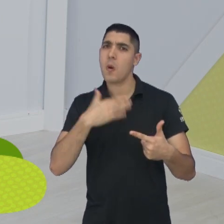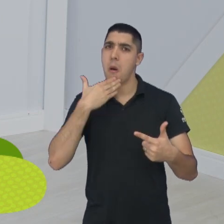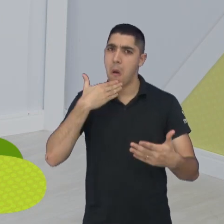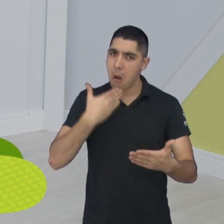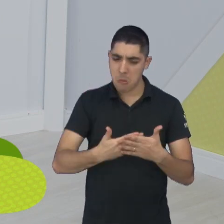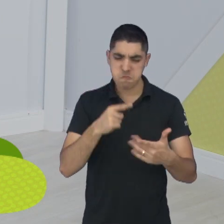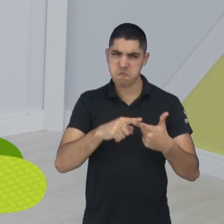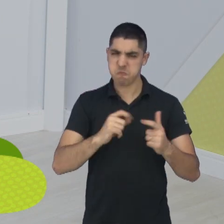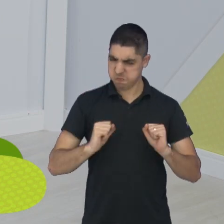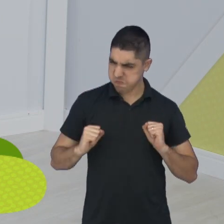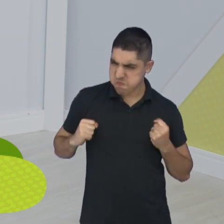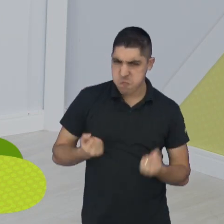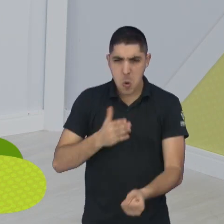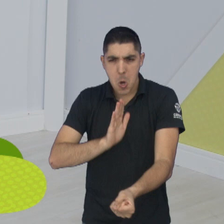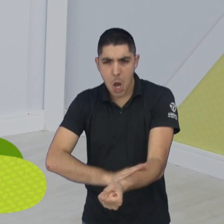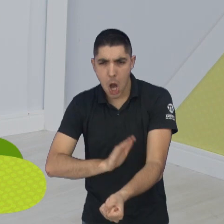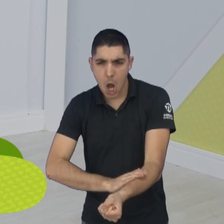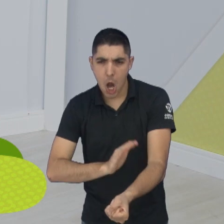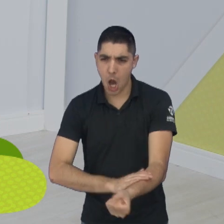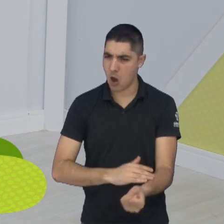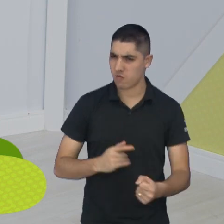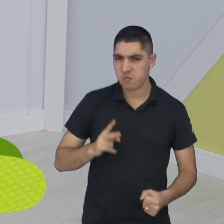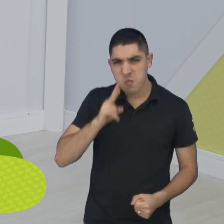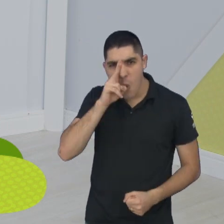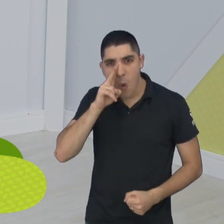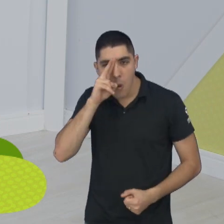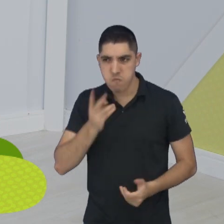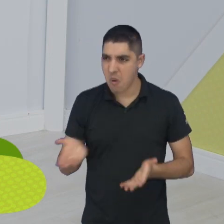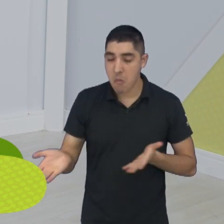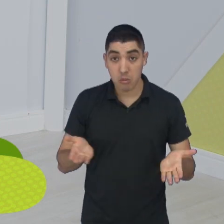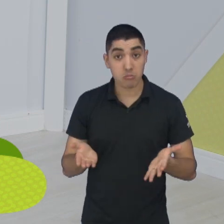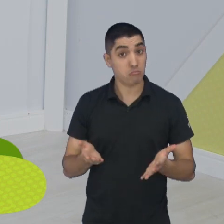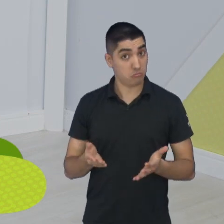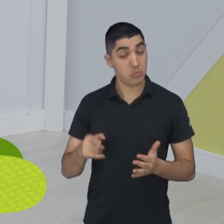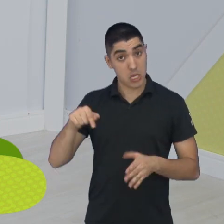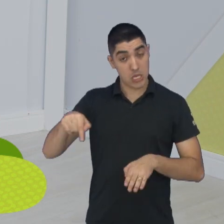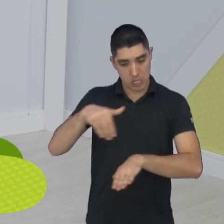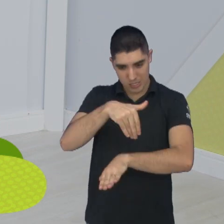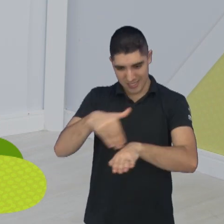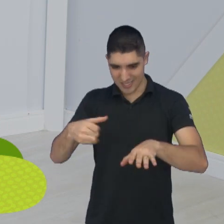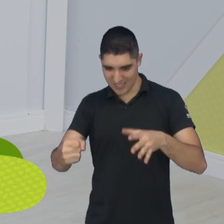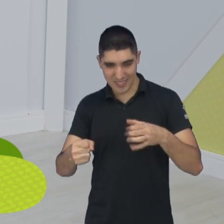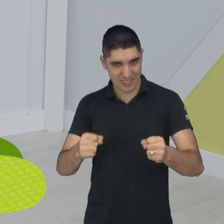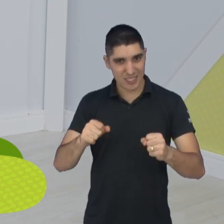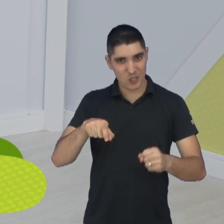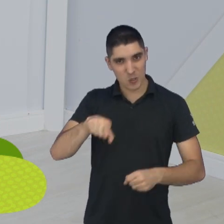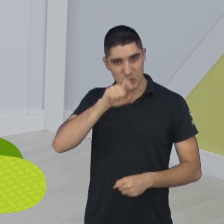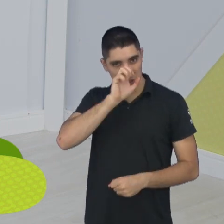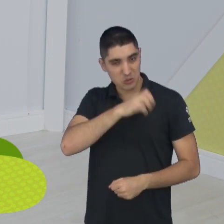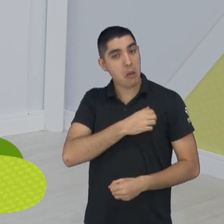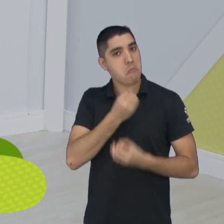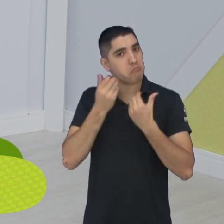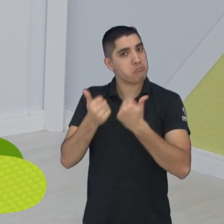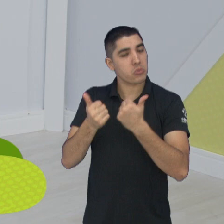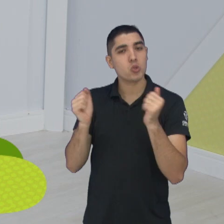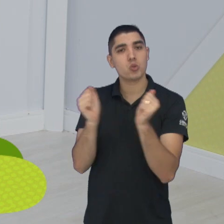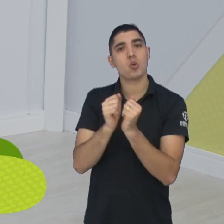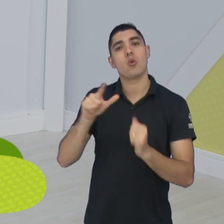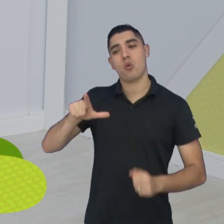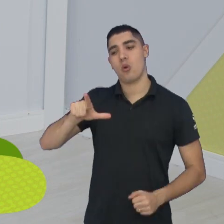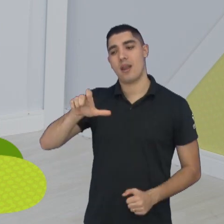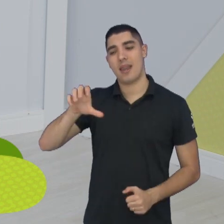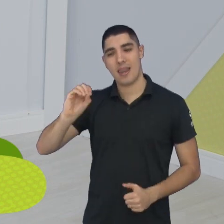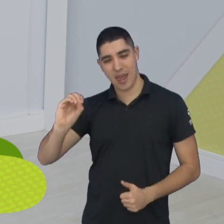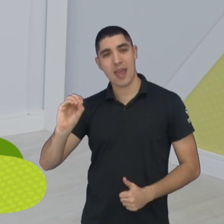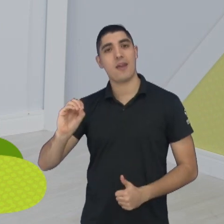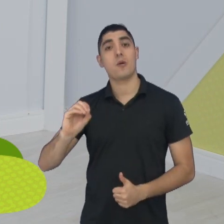dentro de campo, com o Gustavo Nicola, que também tem essa característica. E a zaga do São José foi muito bem. O Léo Gobo junto com o Caio César não